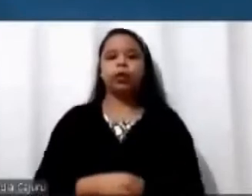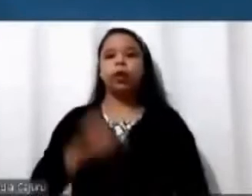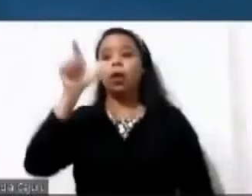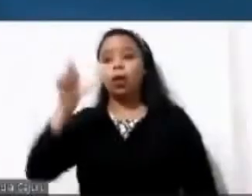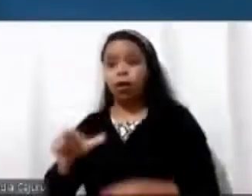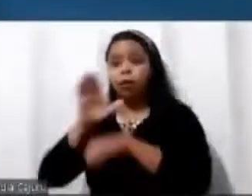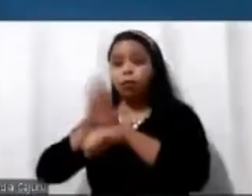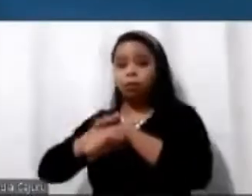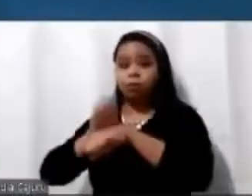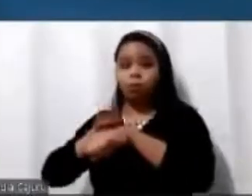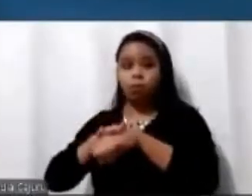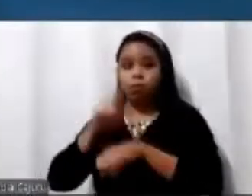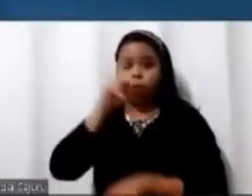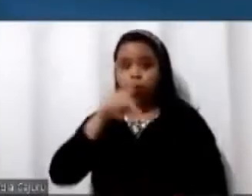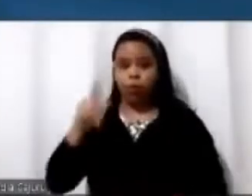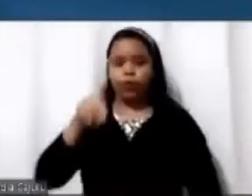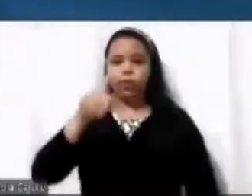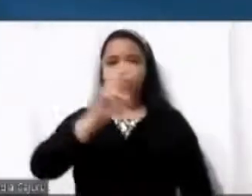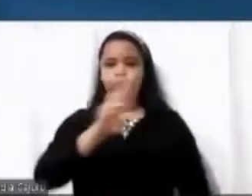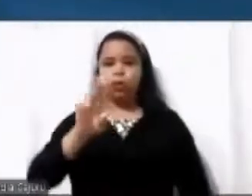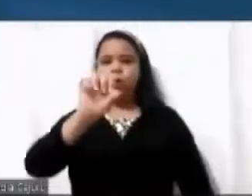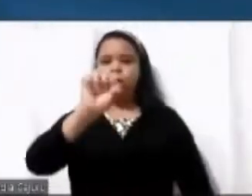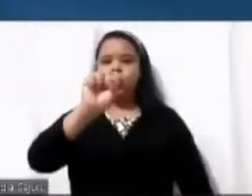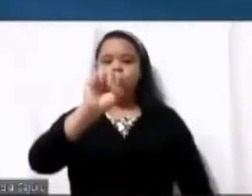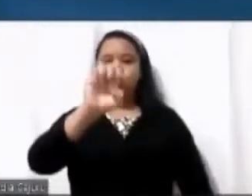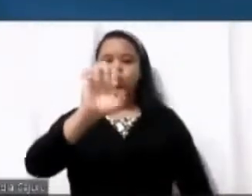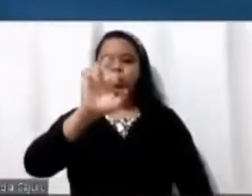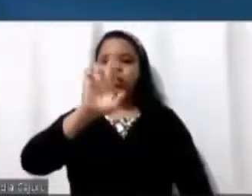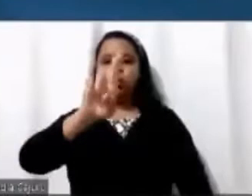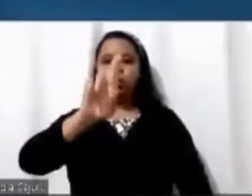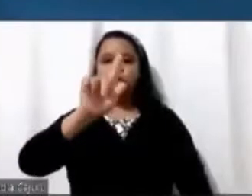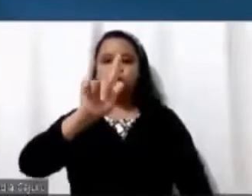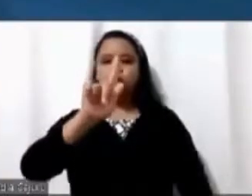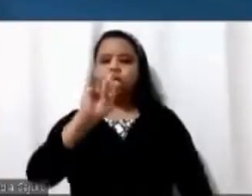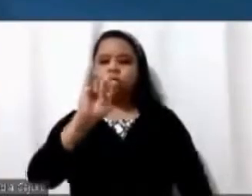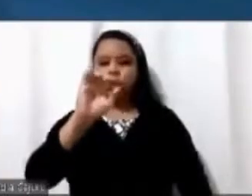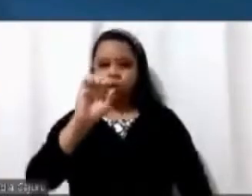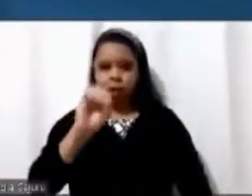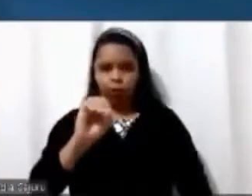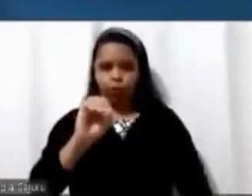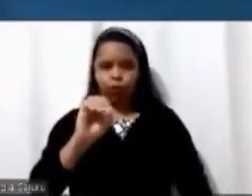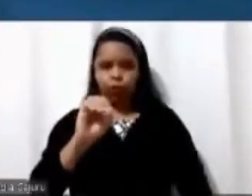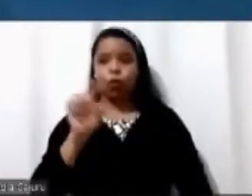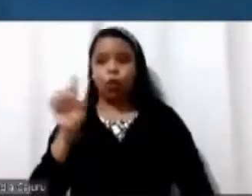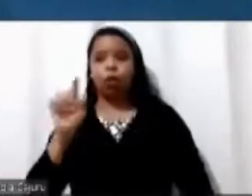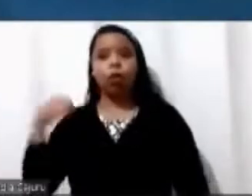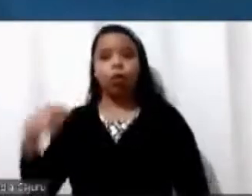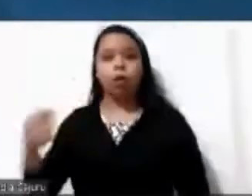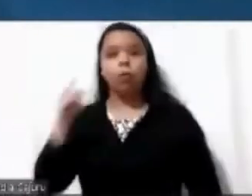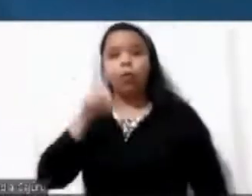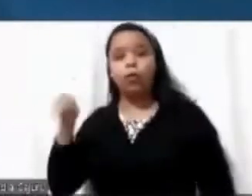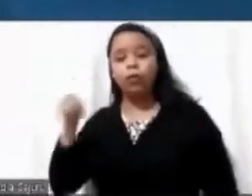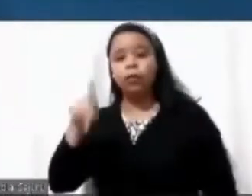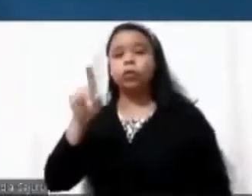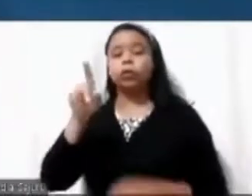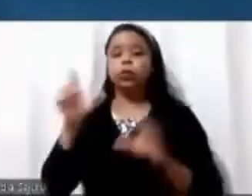Sérgio Clemente. Ele é professor de Ética e Bioética das turmas de Enfermagem, Radiologia